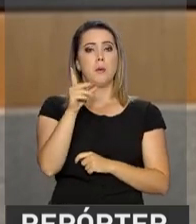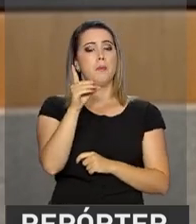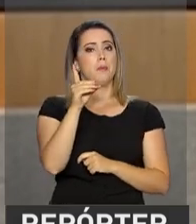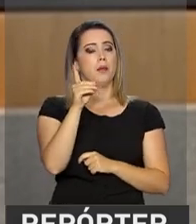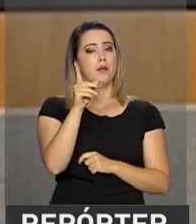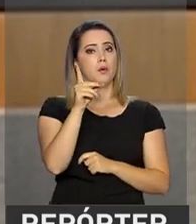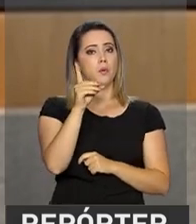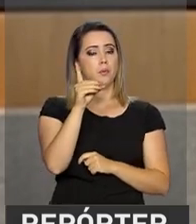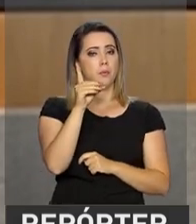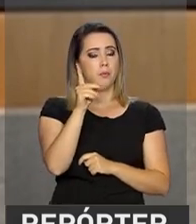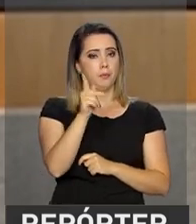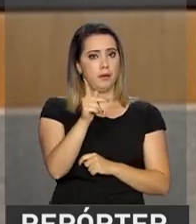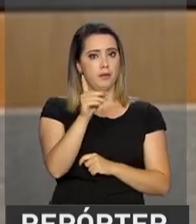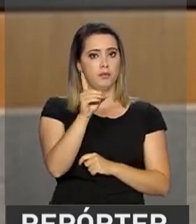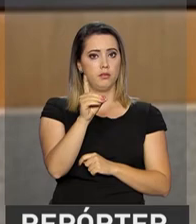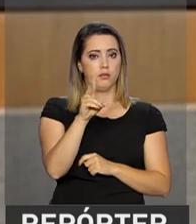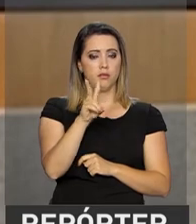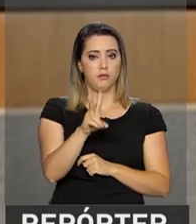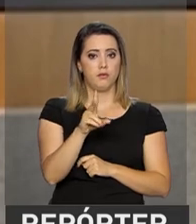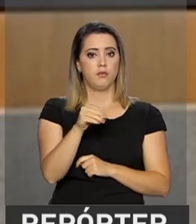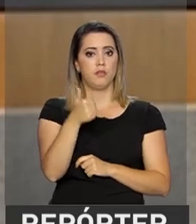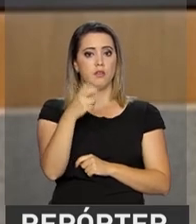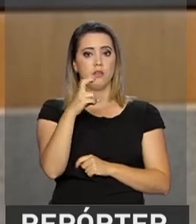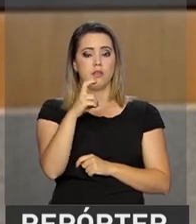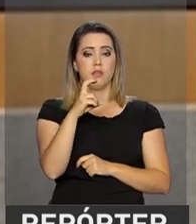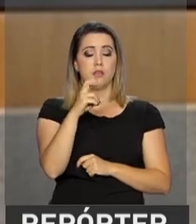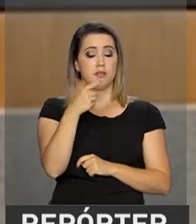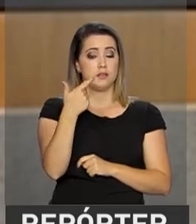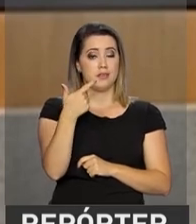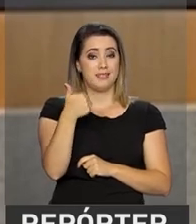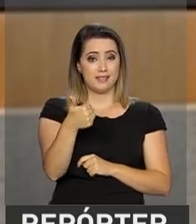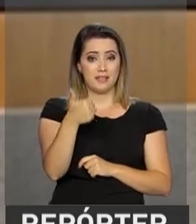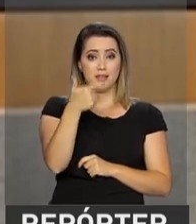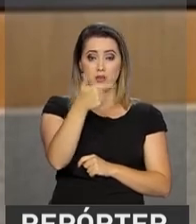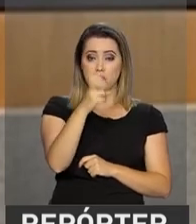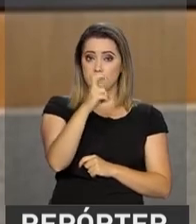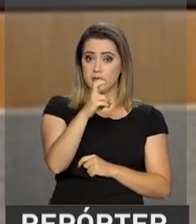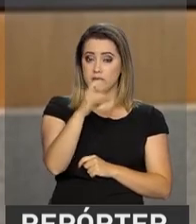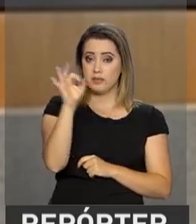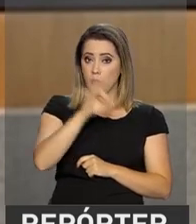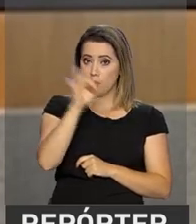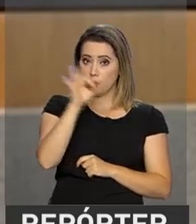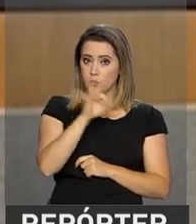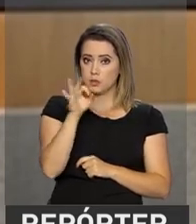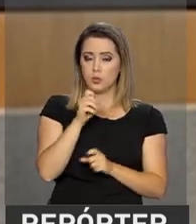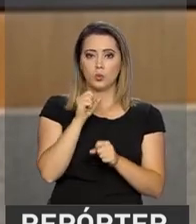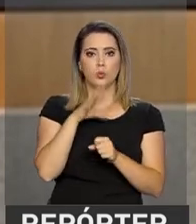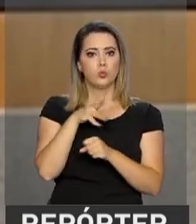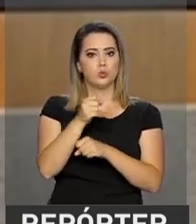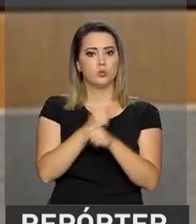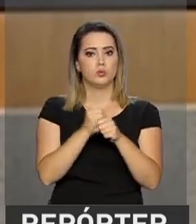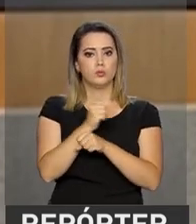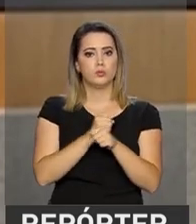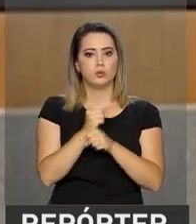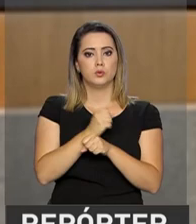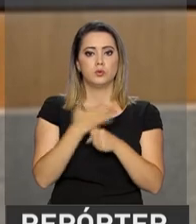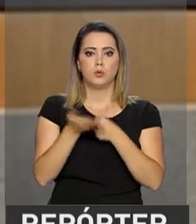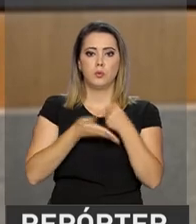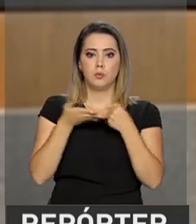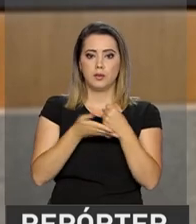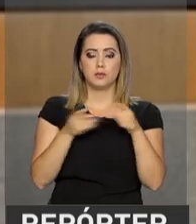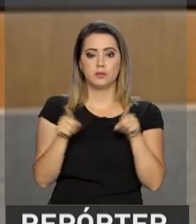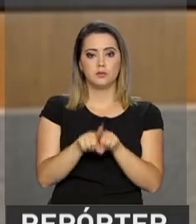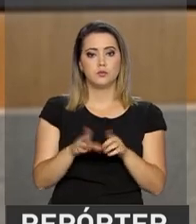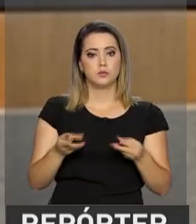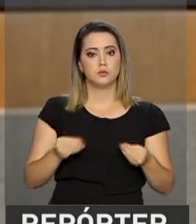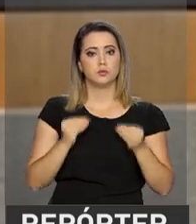terão como incentivo 125 por cento do salário base por ano trabalhado essa mesma medida provisória